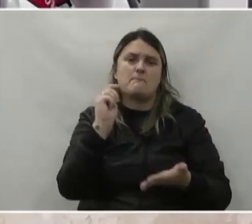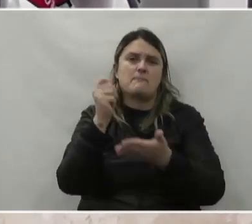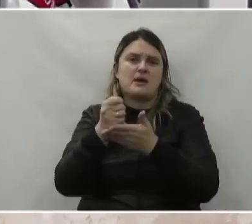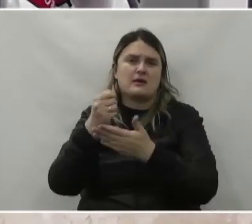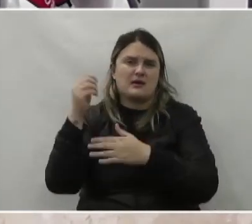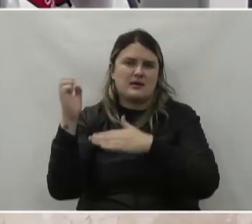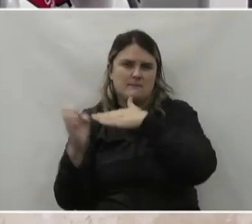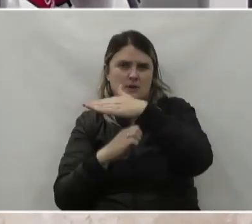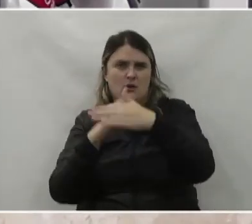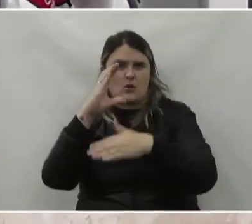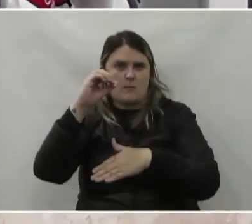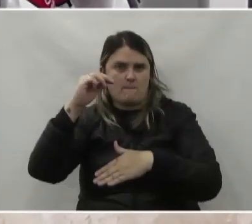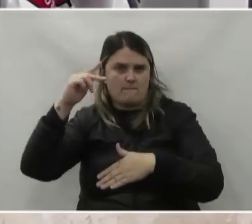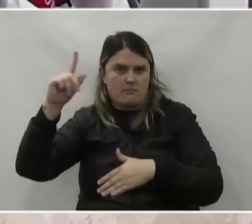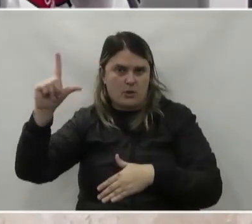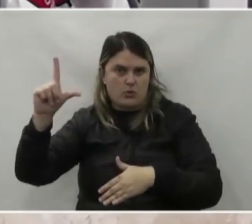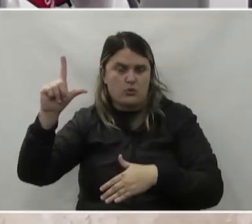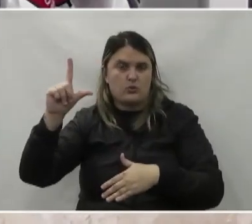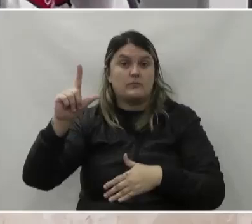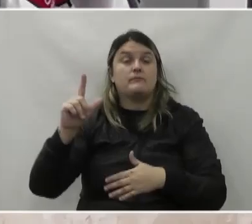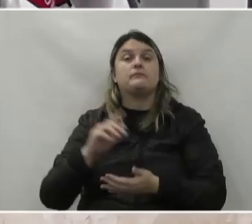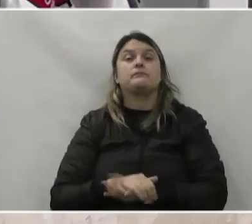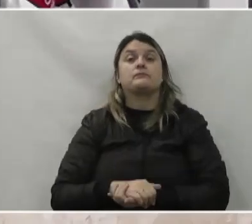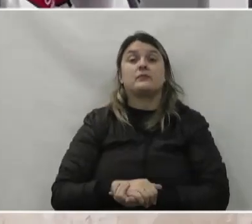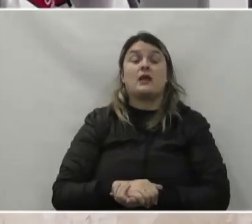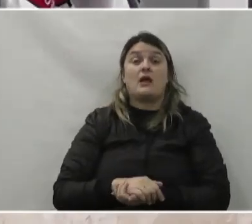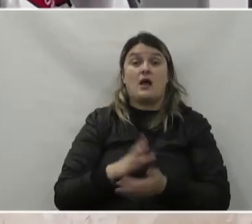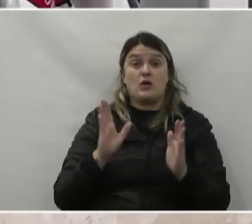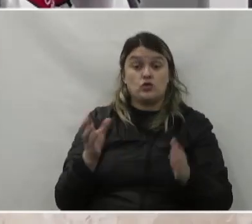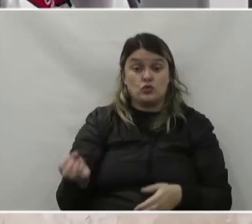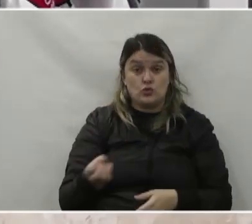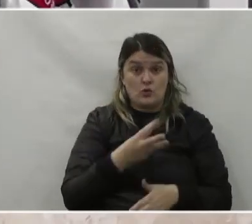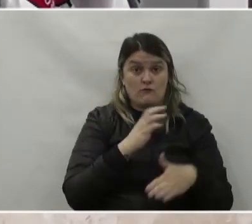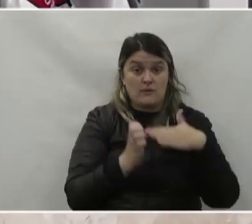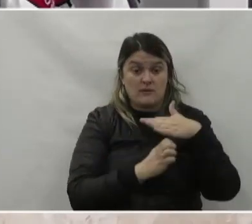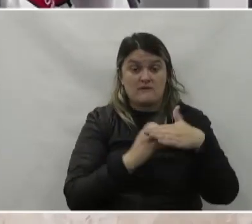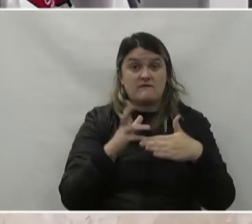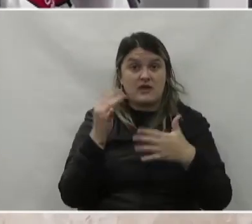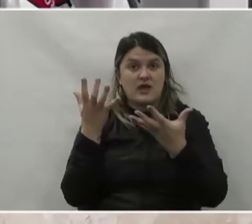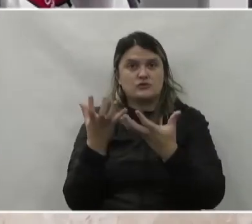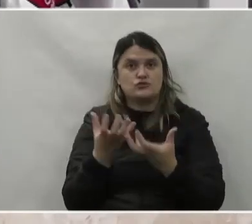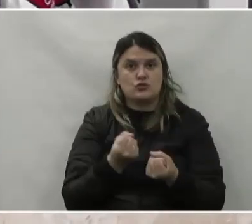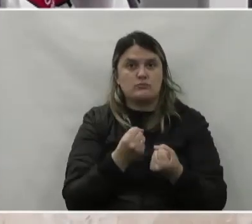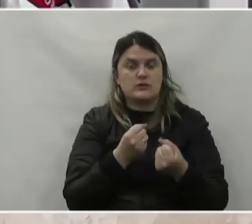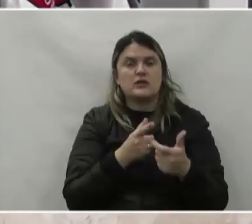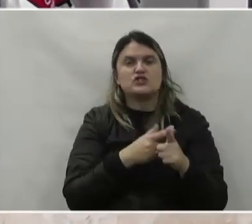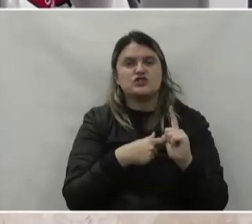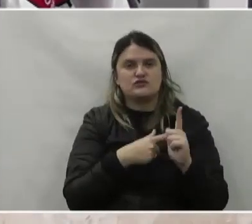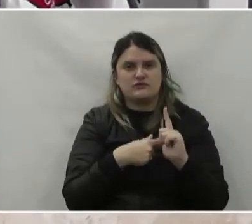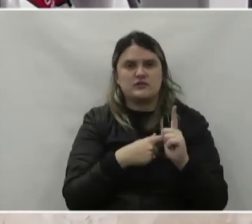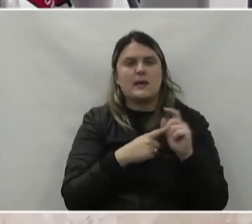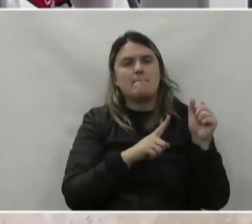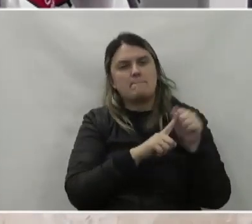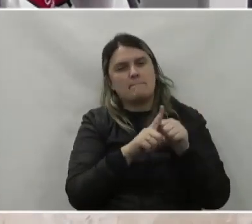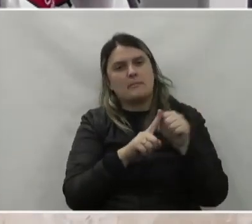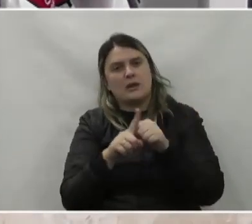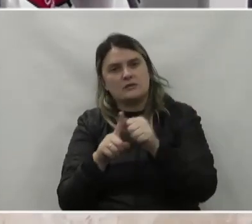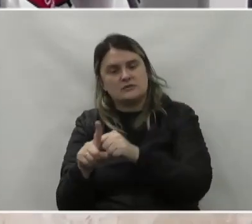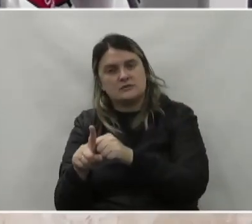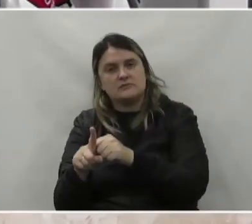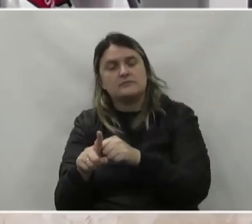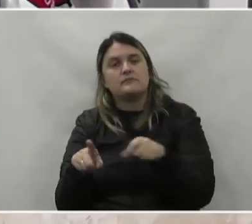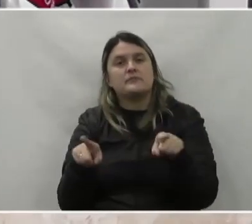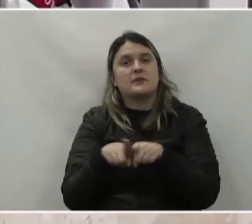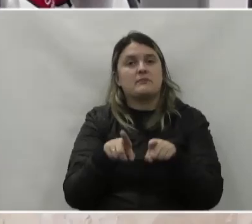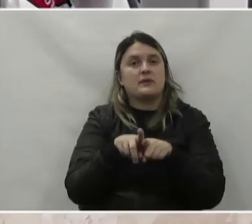Copel. A empresa vai assumir essa dívida. A dívida não, é uma conta mensal. E como também